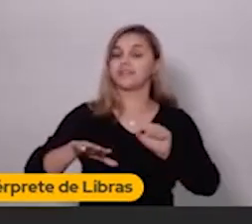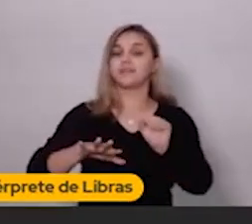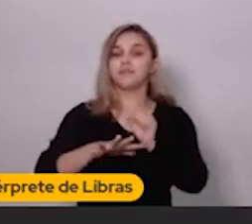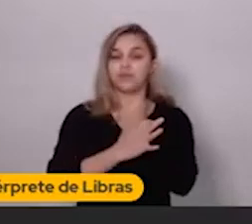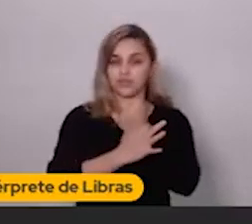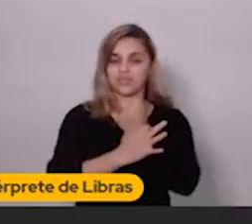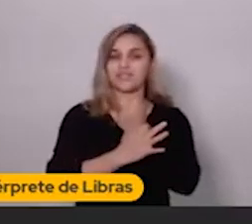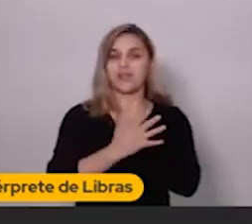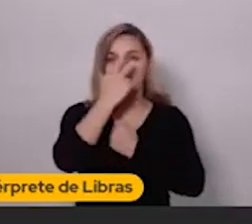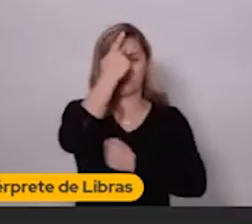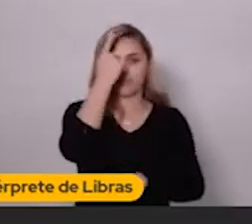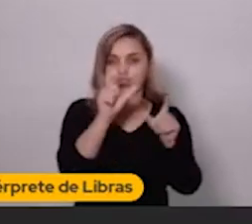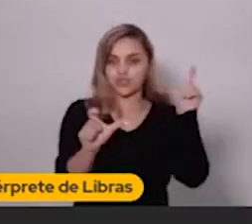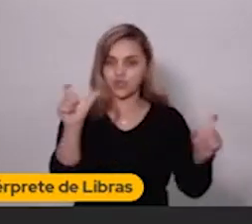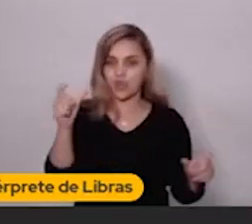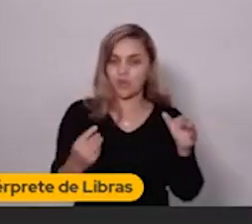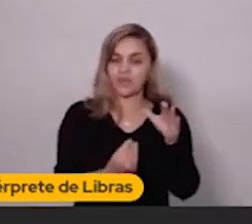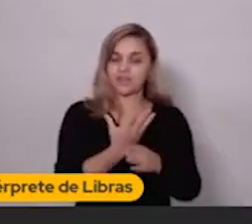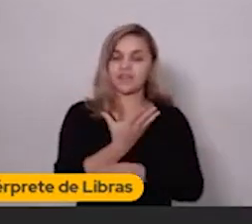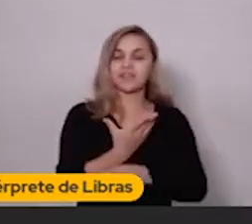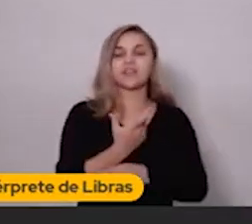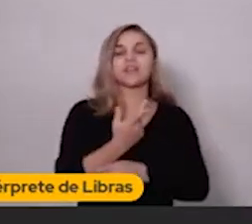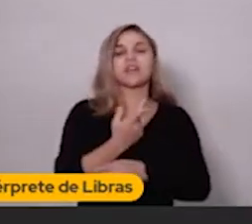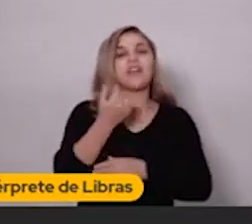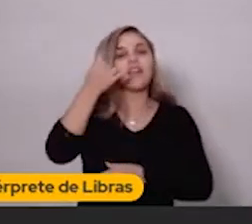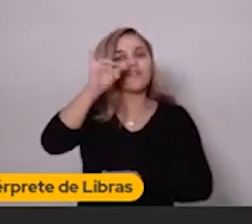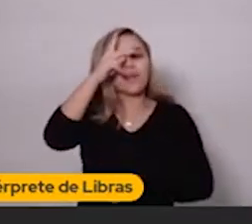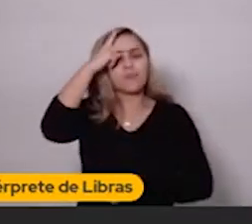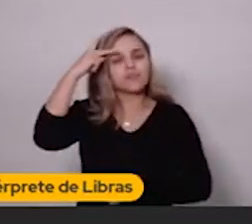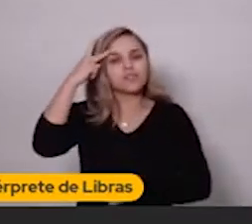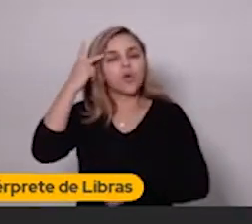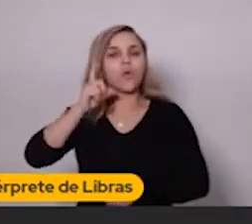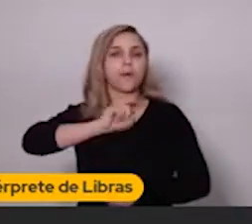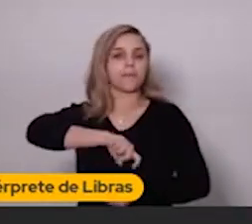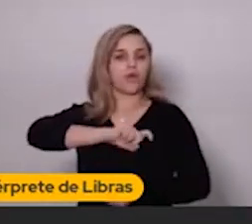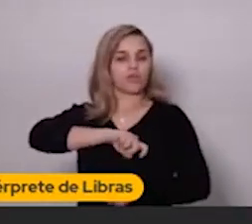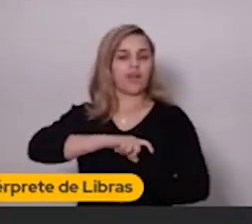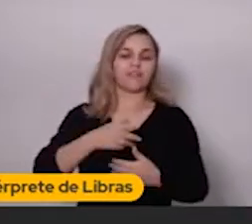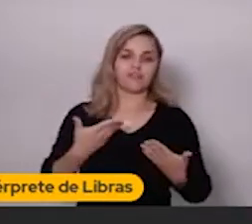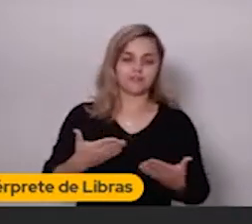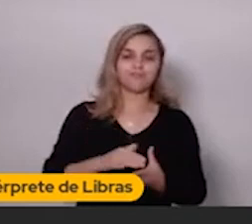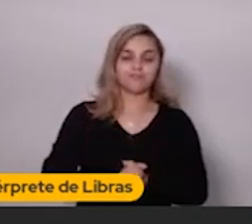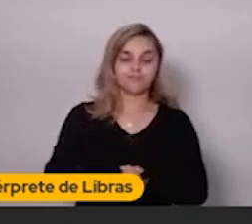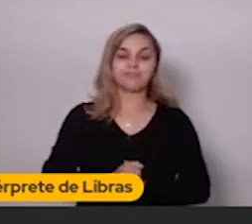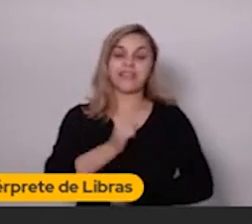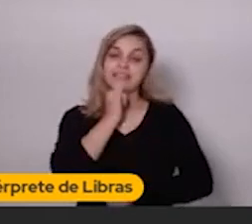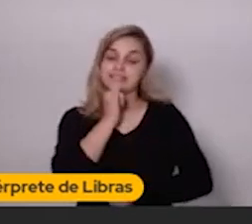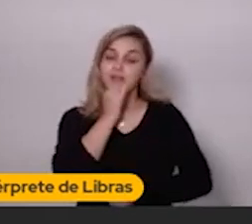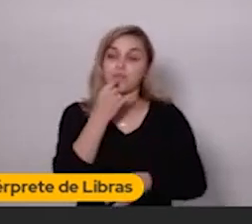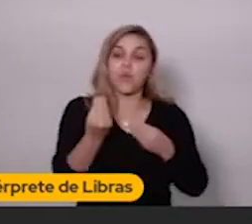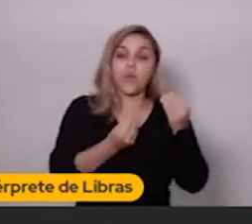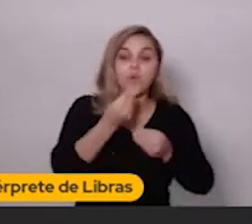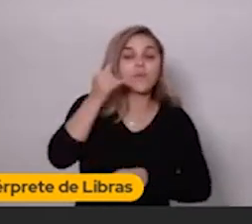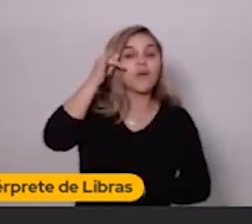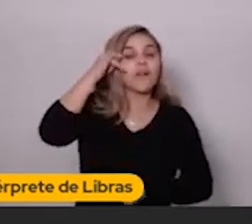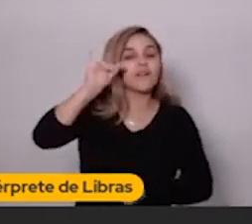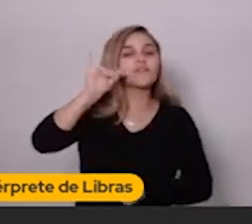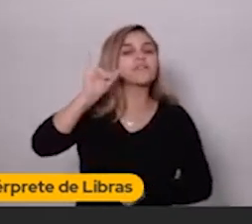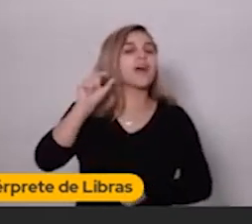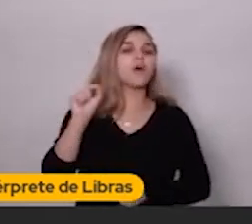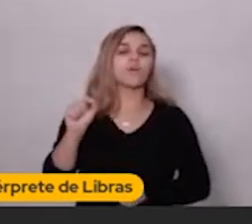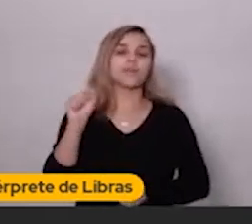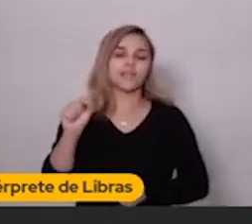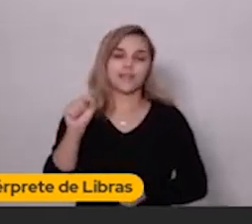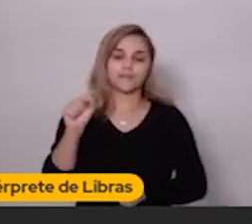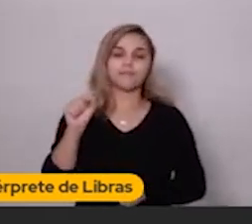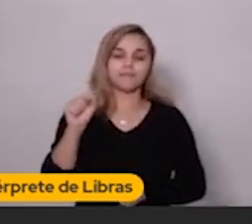contra possíveis usuários mal intencionados, digamos assim, né? Ou seja, como, por exemplo, a gente evita que